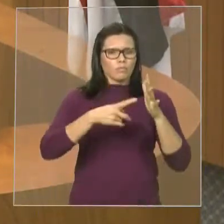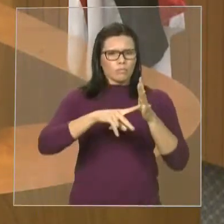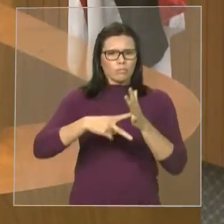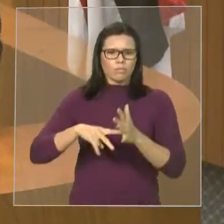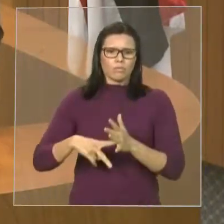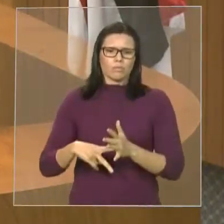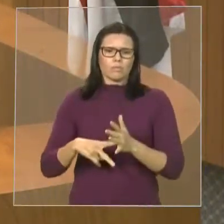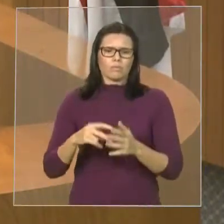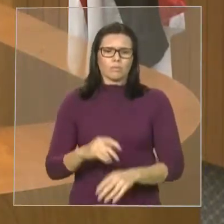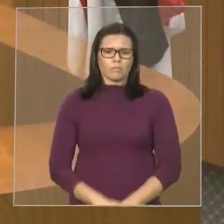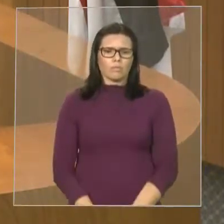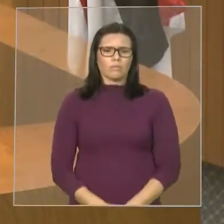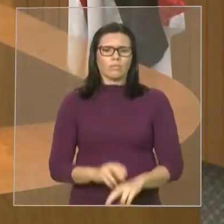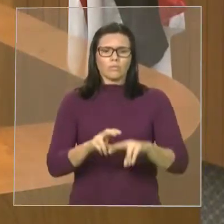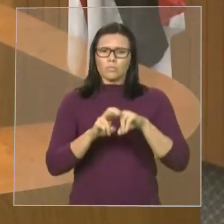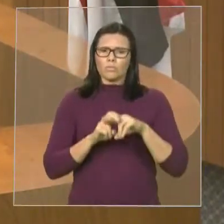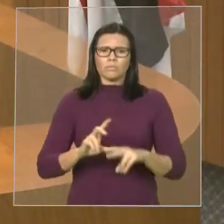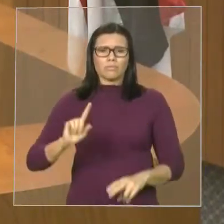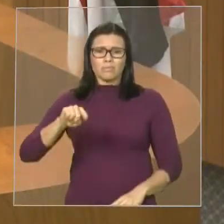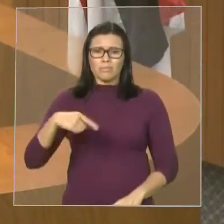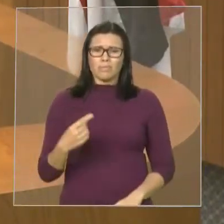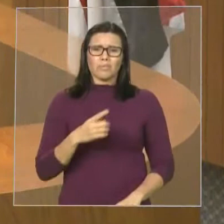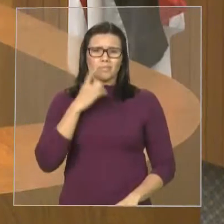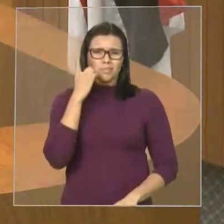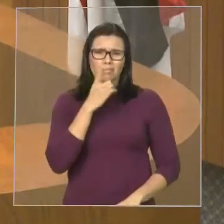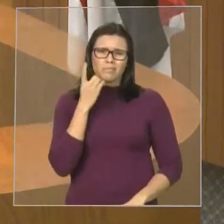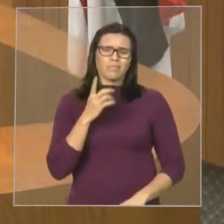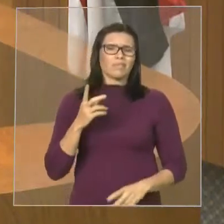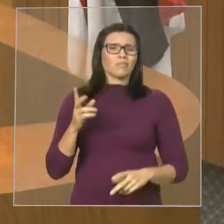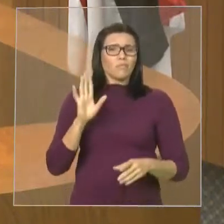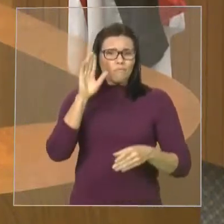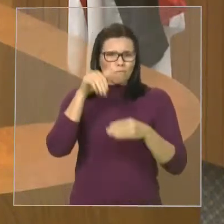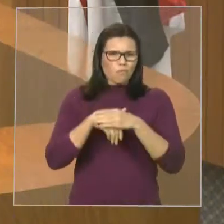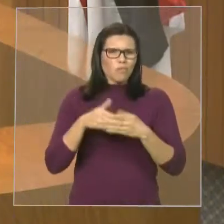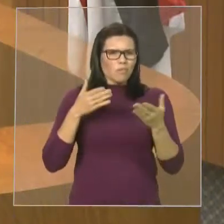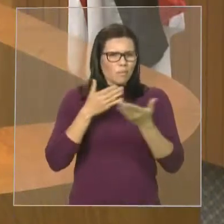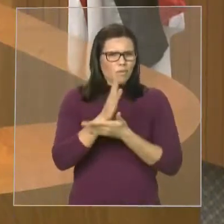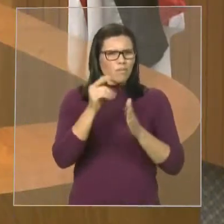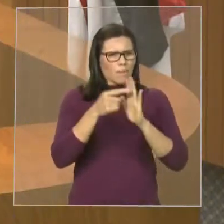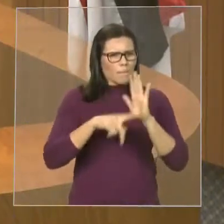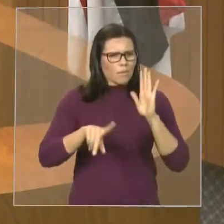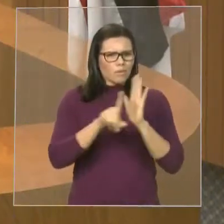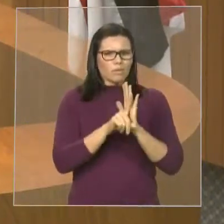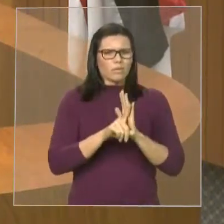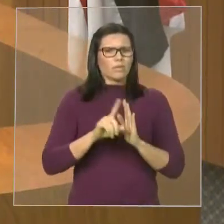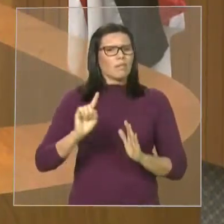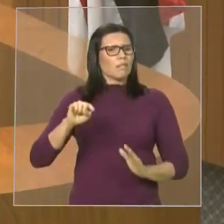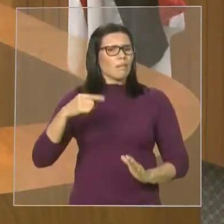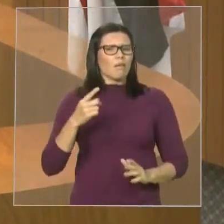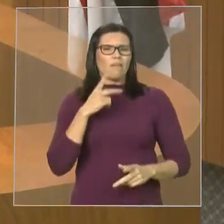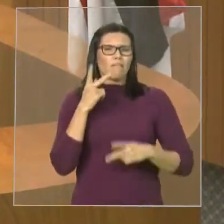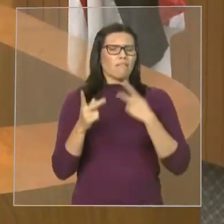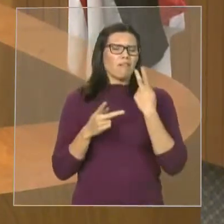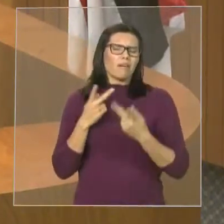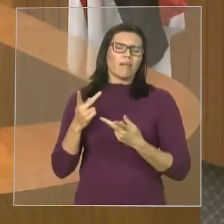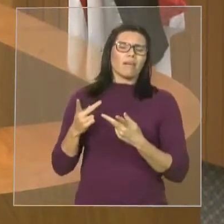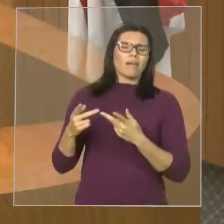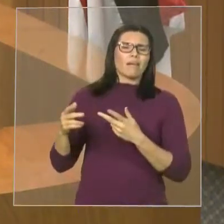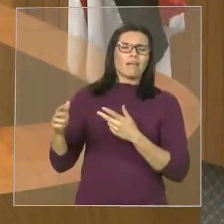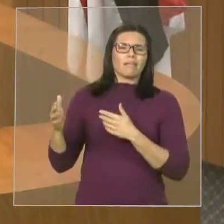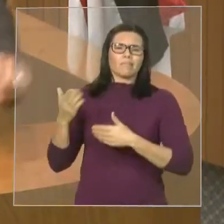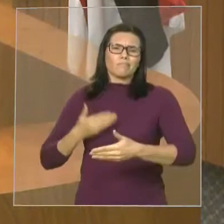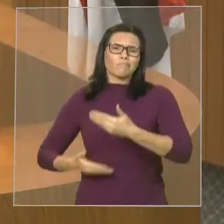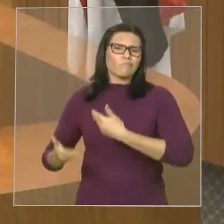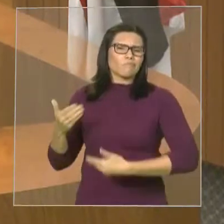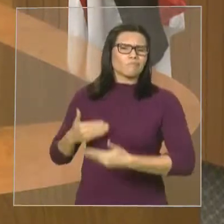essa emenda, depois não venham fazer média aqui com o sindicato de servidor, porque não poderão fazer, porque o pleito do sindicato é